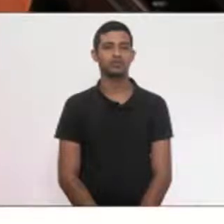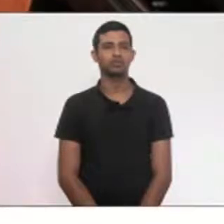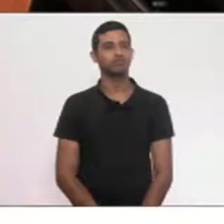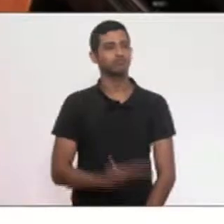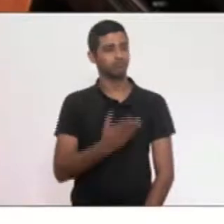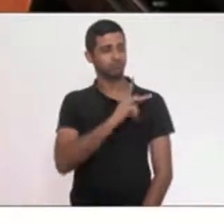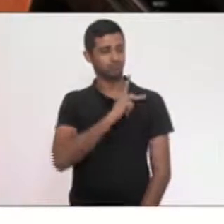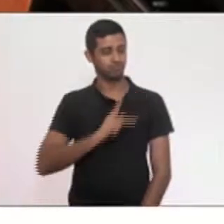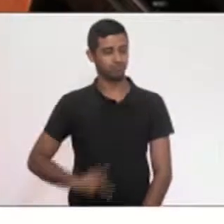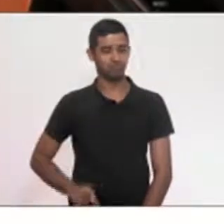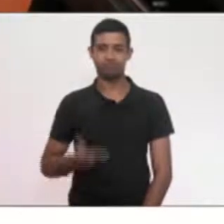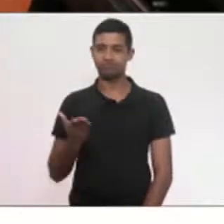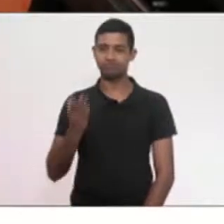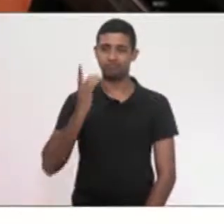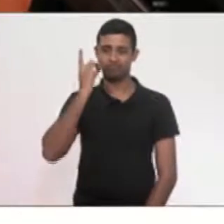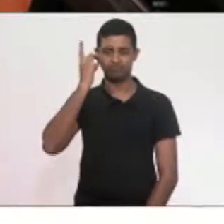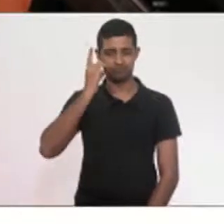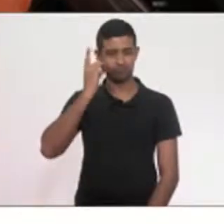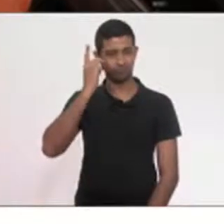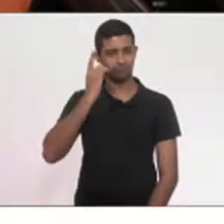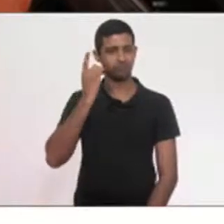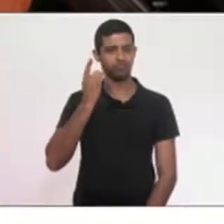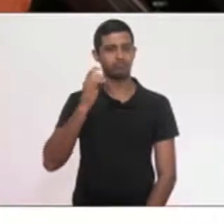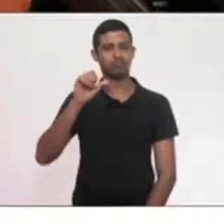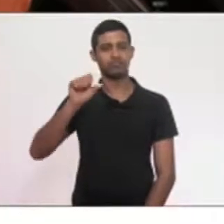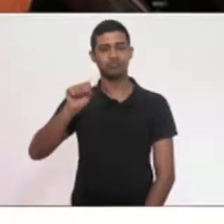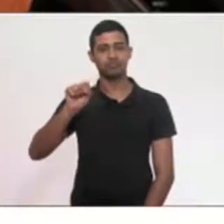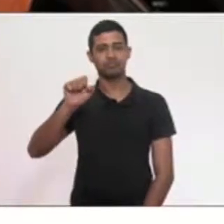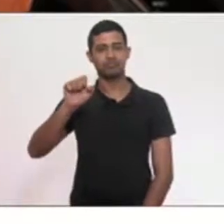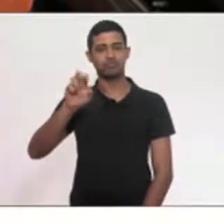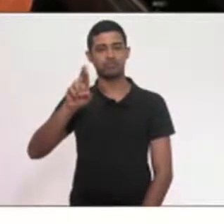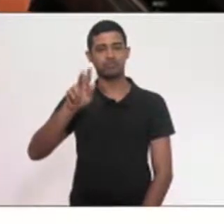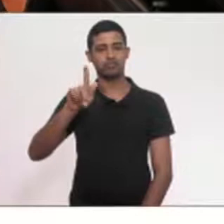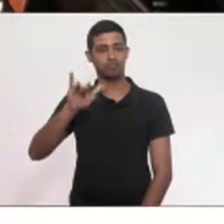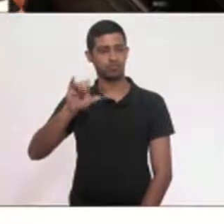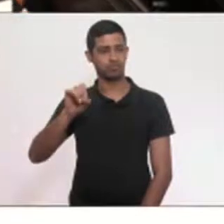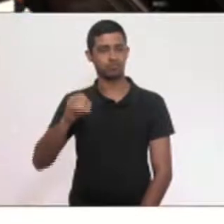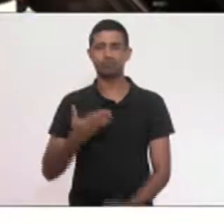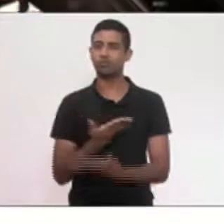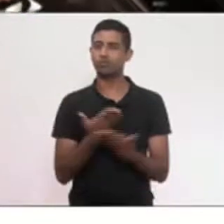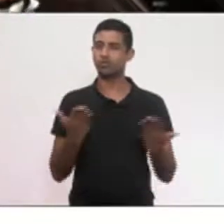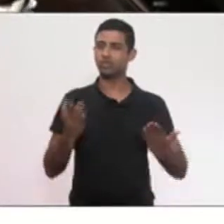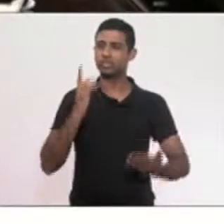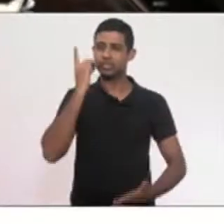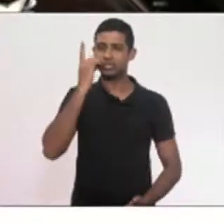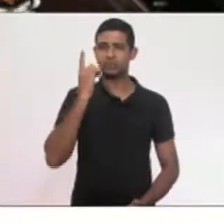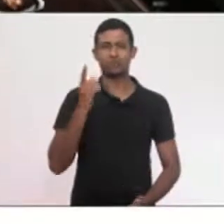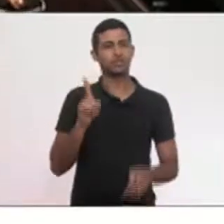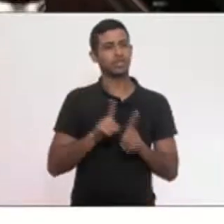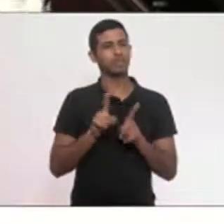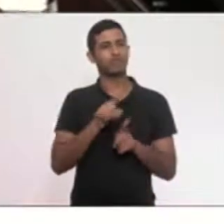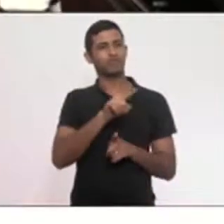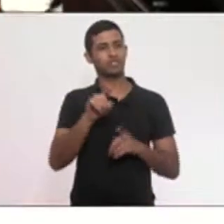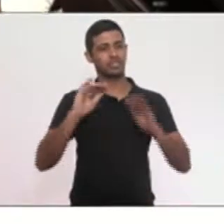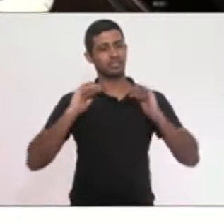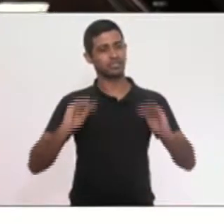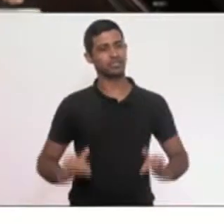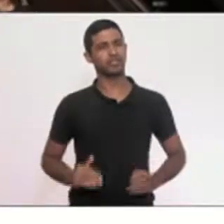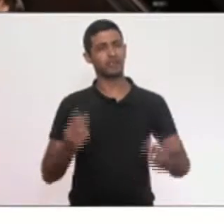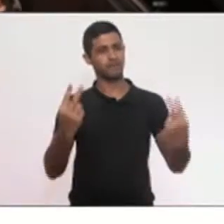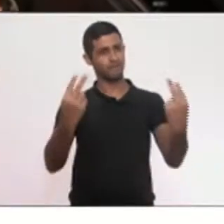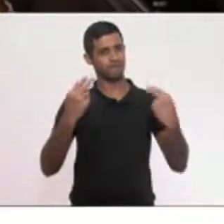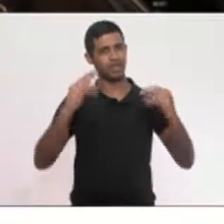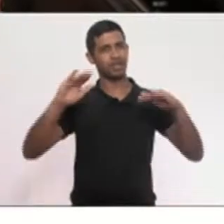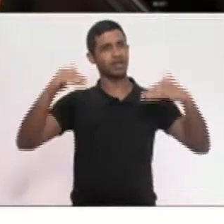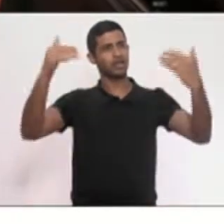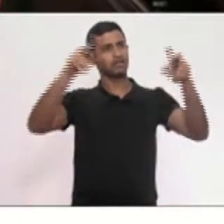Senhor presidente, deputado Sérgio Fernandes, senhores deputados, cidadãos que nos assistem das galerias,